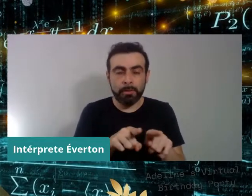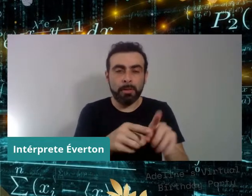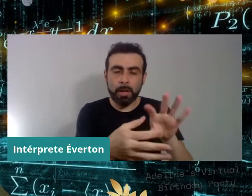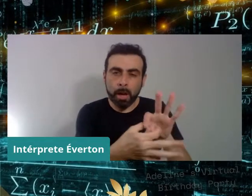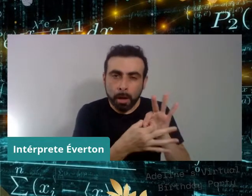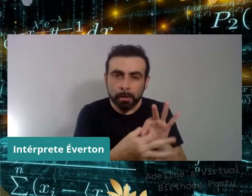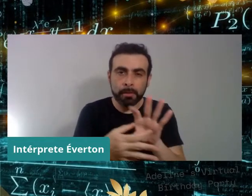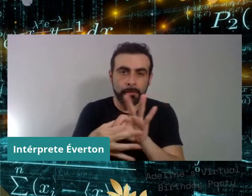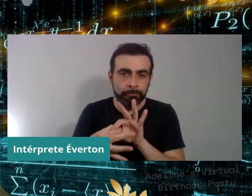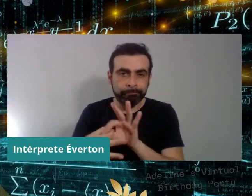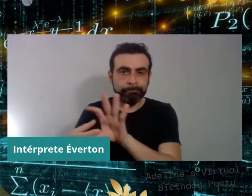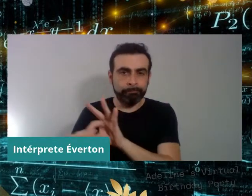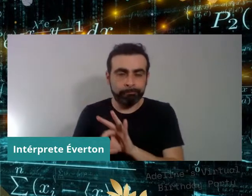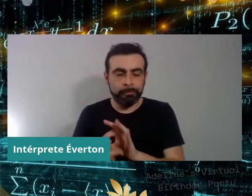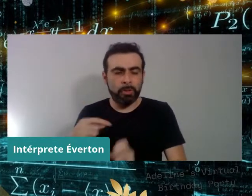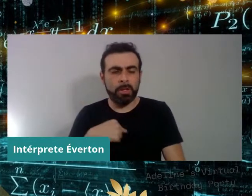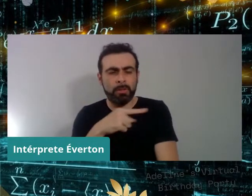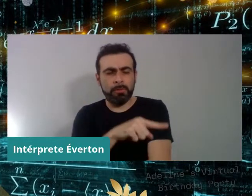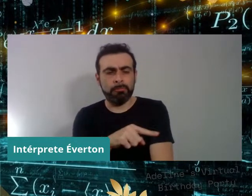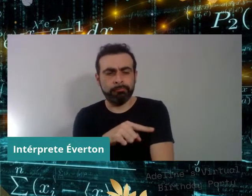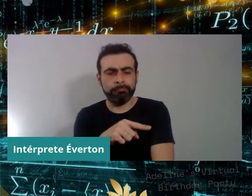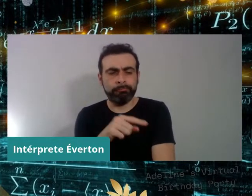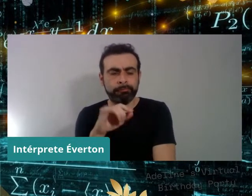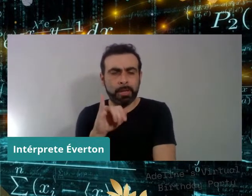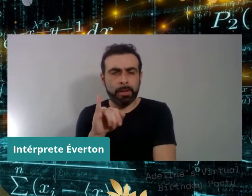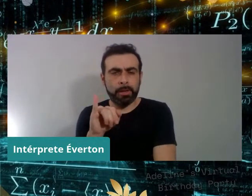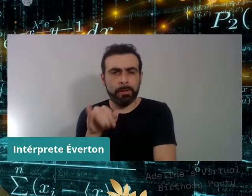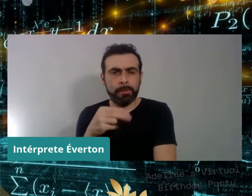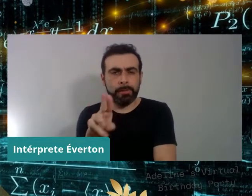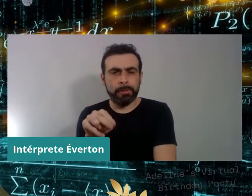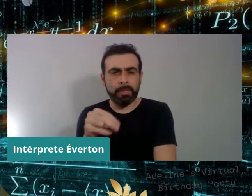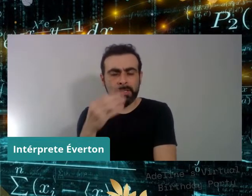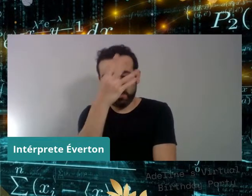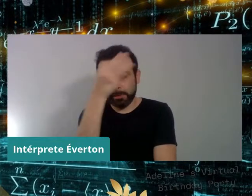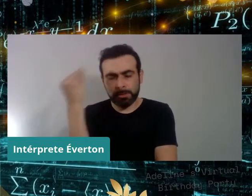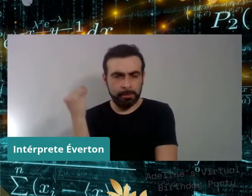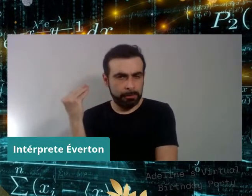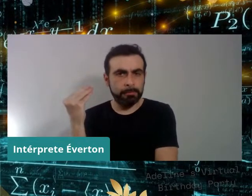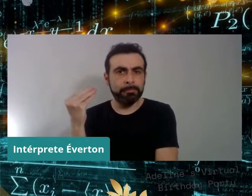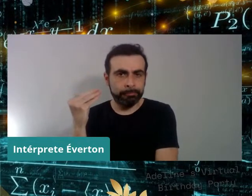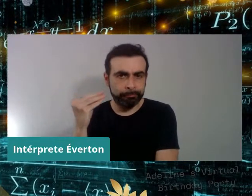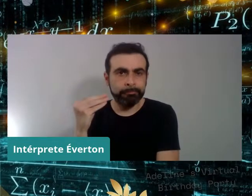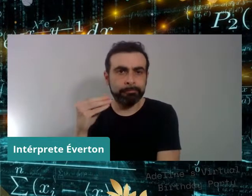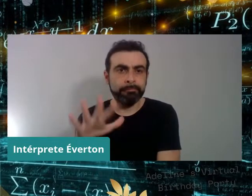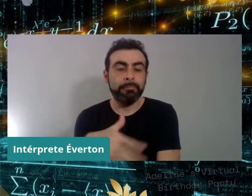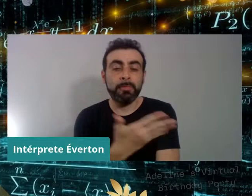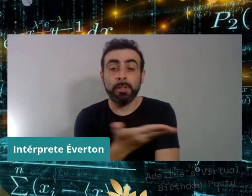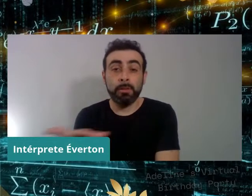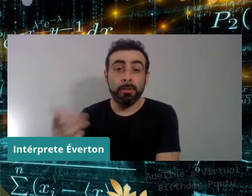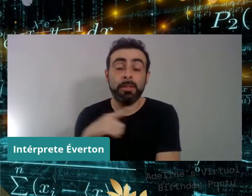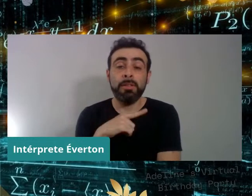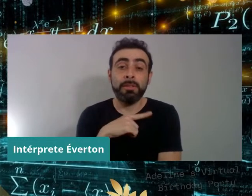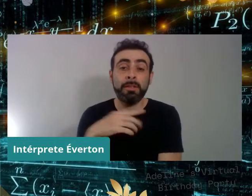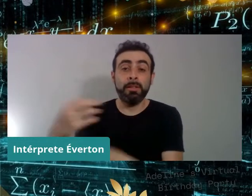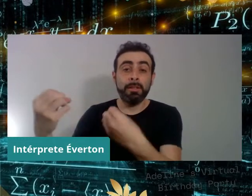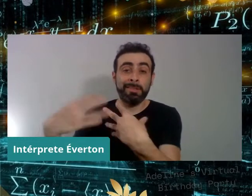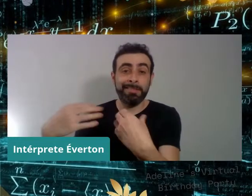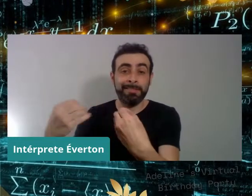esquecerei deles. Podem ter certeza disso. E tampouco dos seus